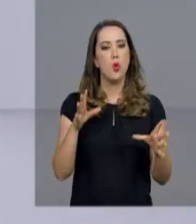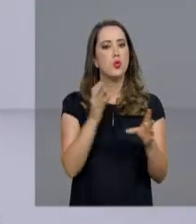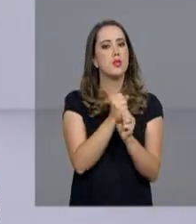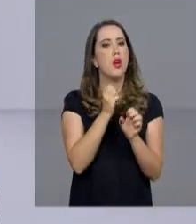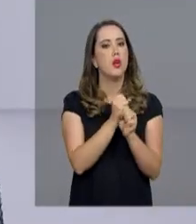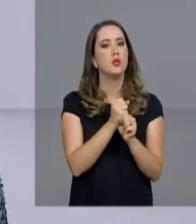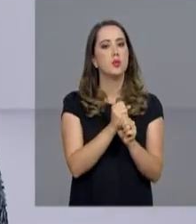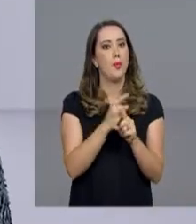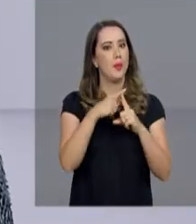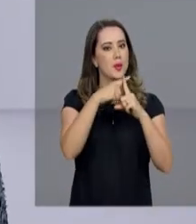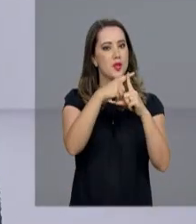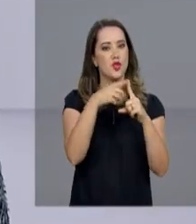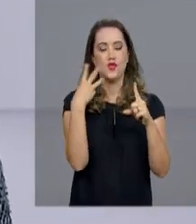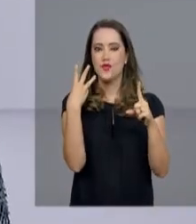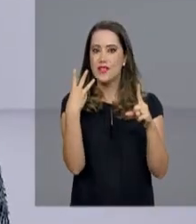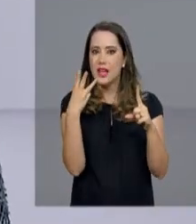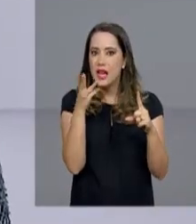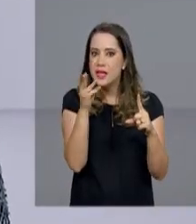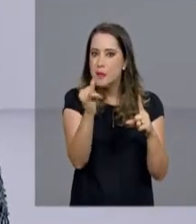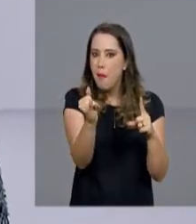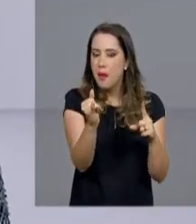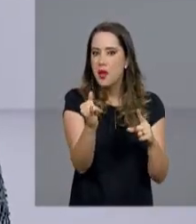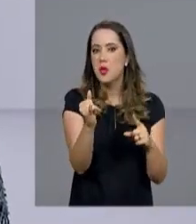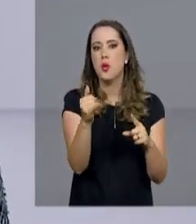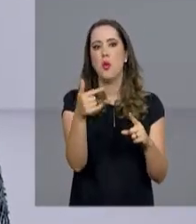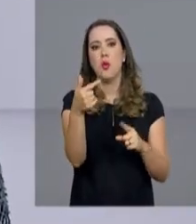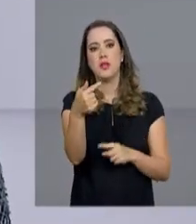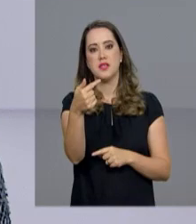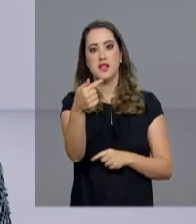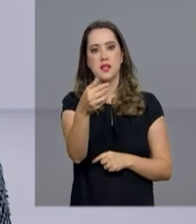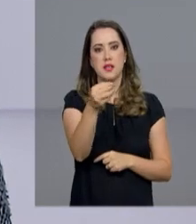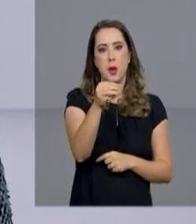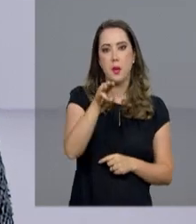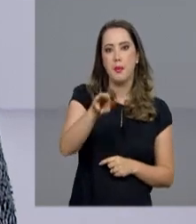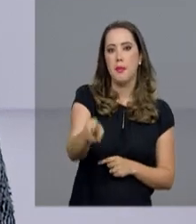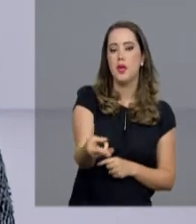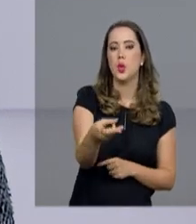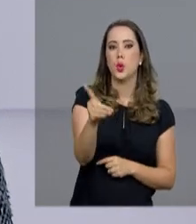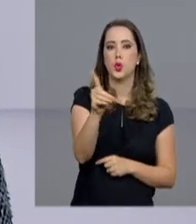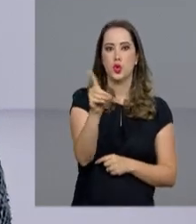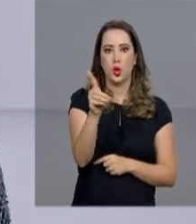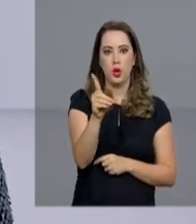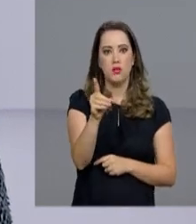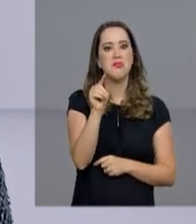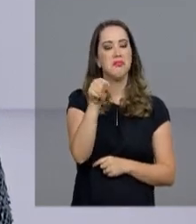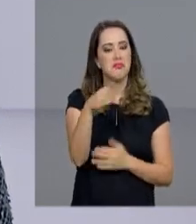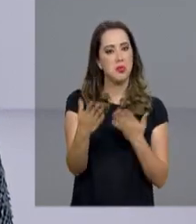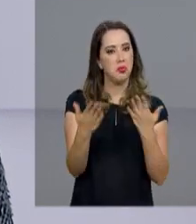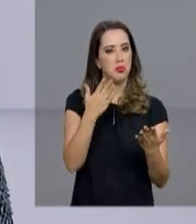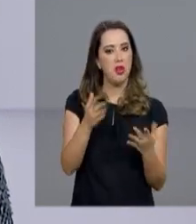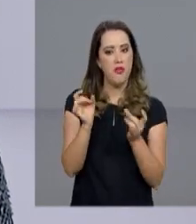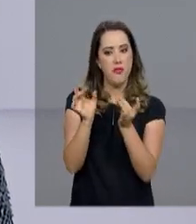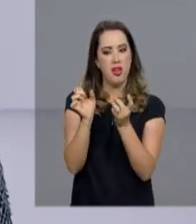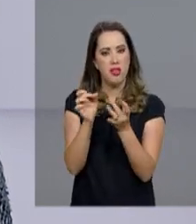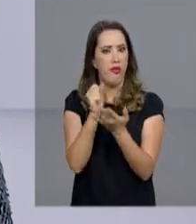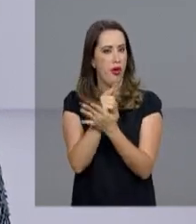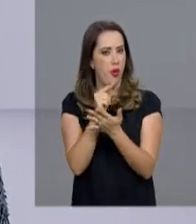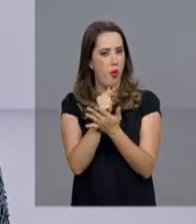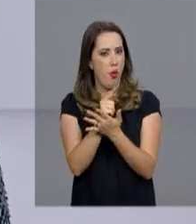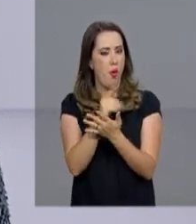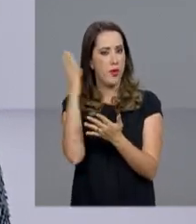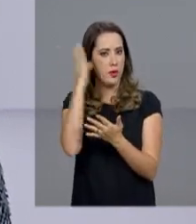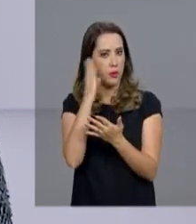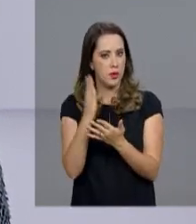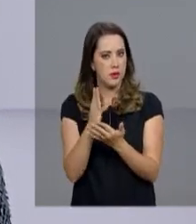saldo positivo de 3 bilhões 770 milhões de dólares. Esse é o resultado da balança comercial brasileira no